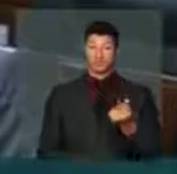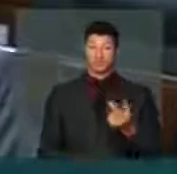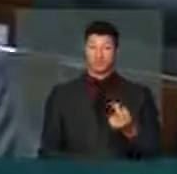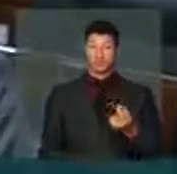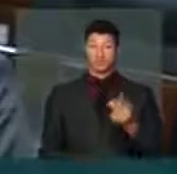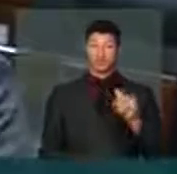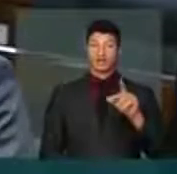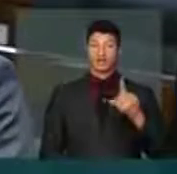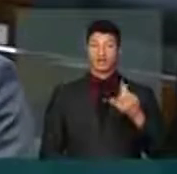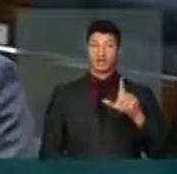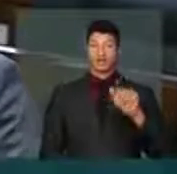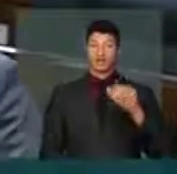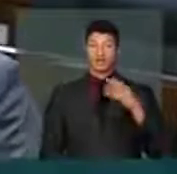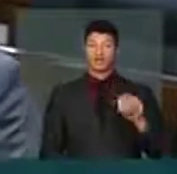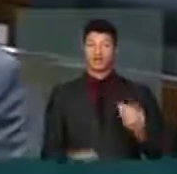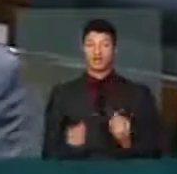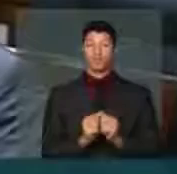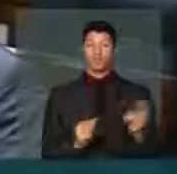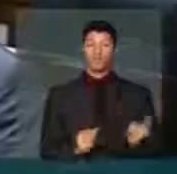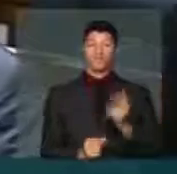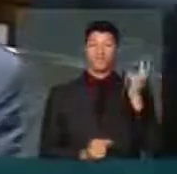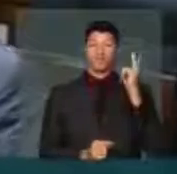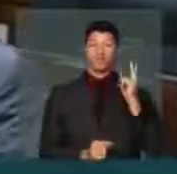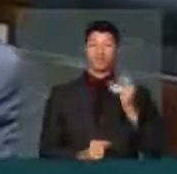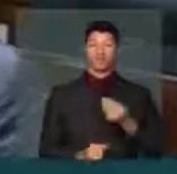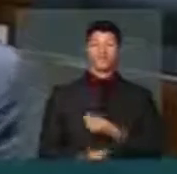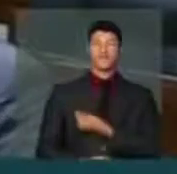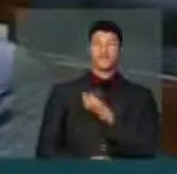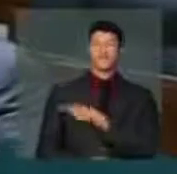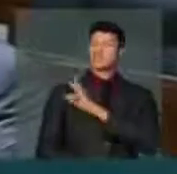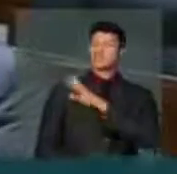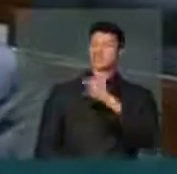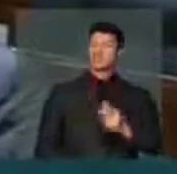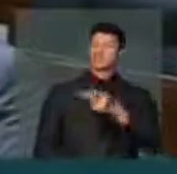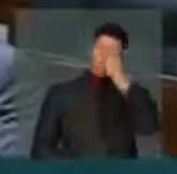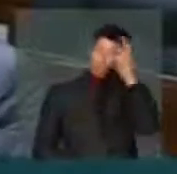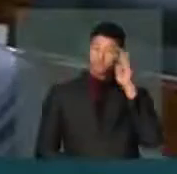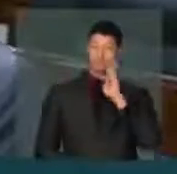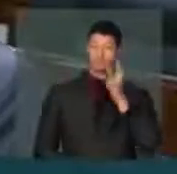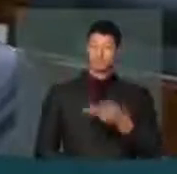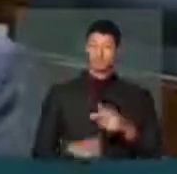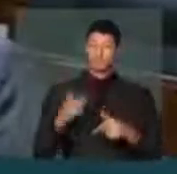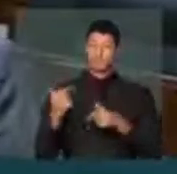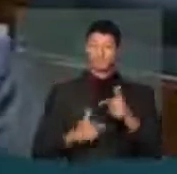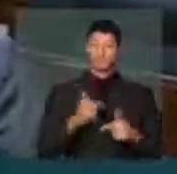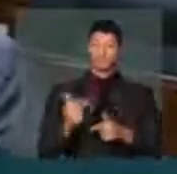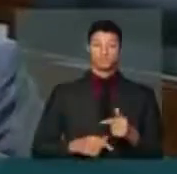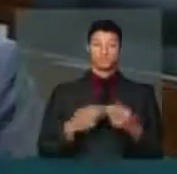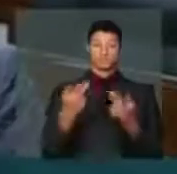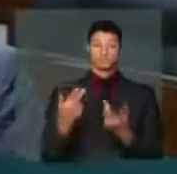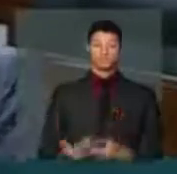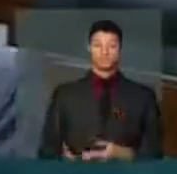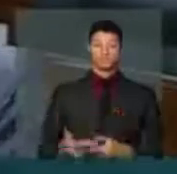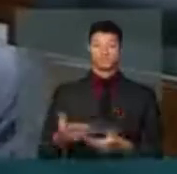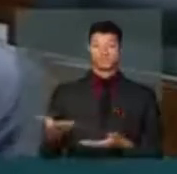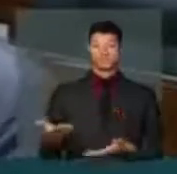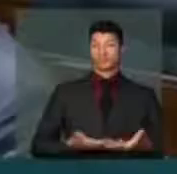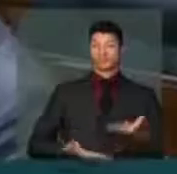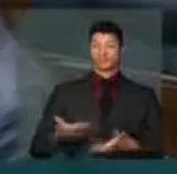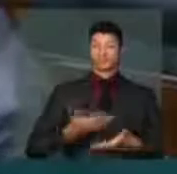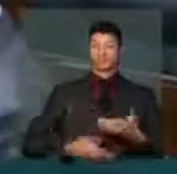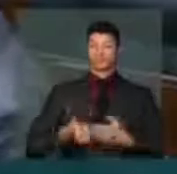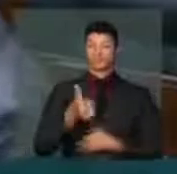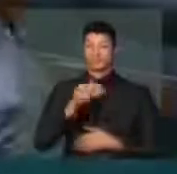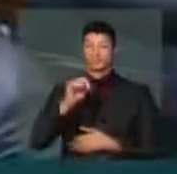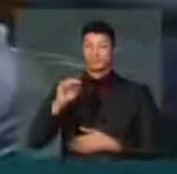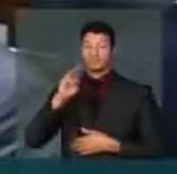delação premiada com valores de vidas inteiras de milionários que trabalharam como se fosse troco. 100